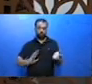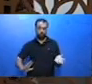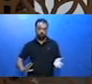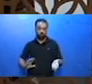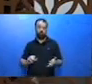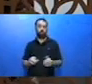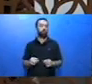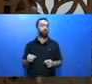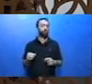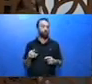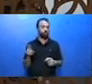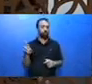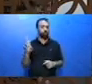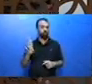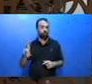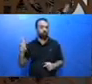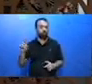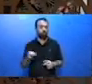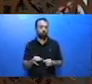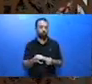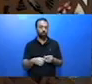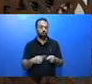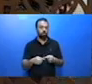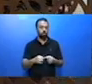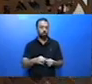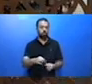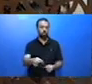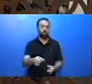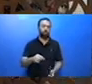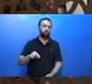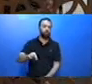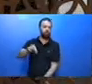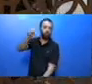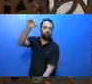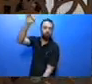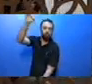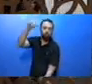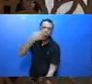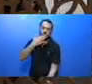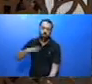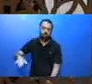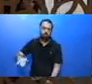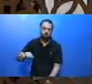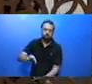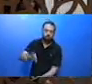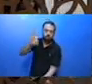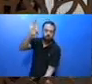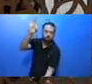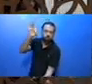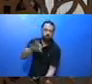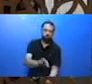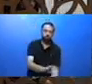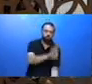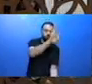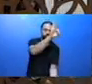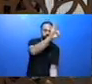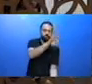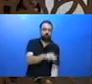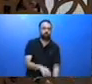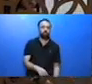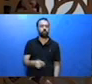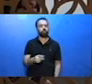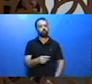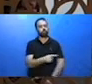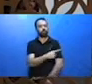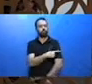métrica, colocam as crianças perto da parede, mede, tem muito essa proposta no primeiro ano, no